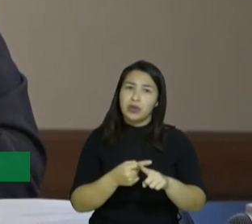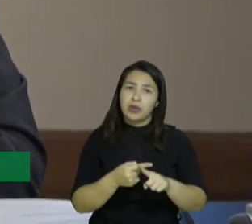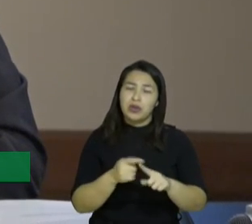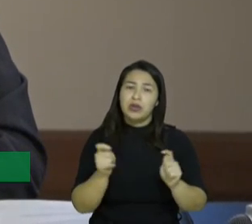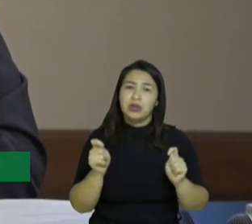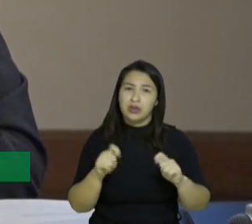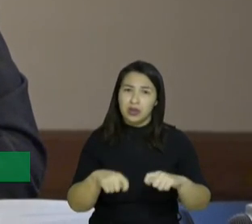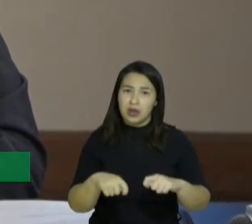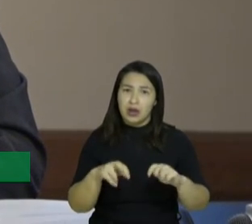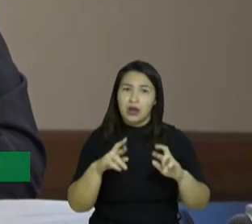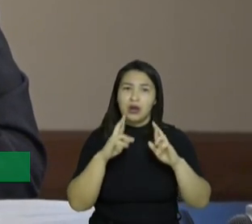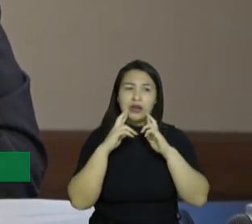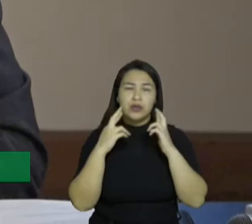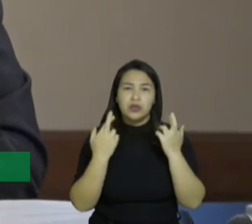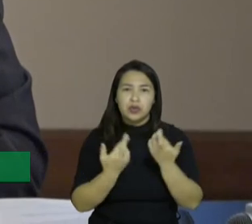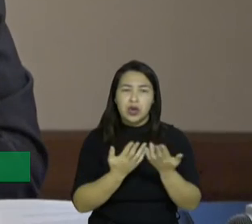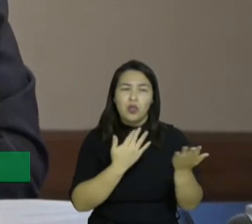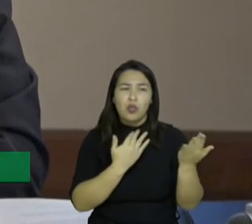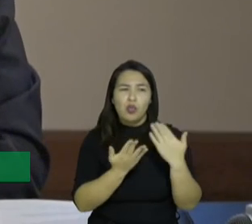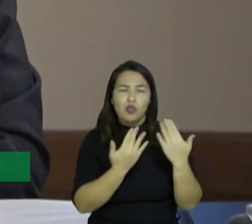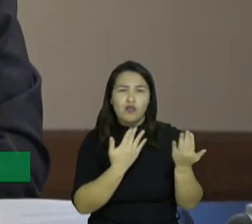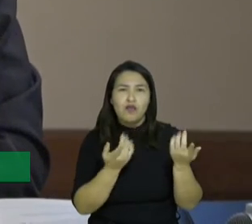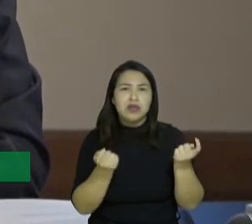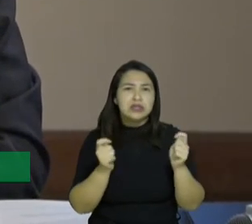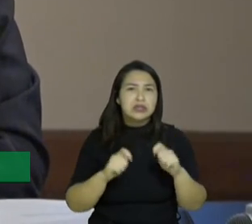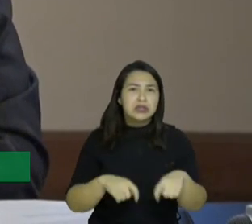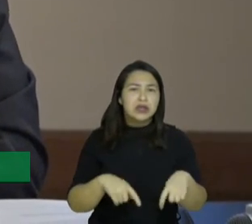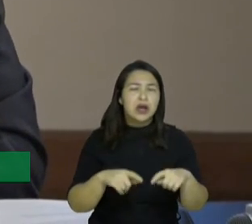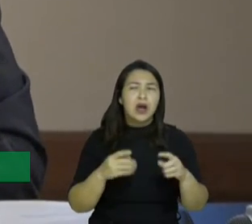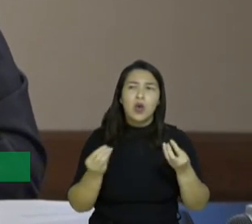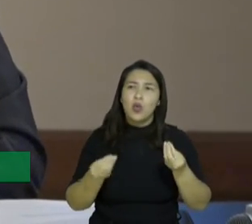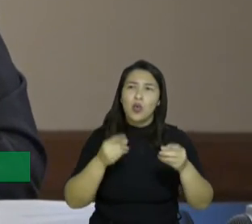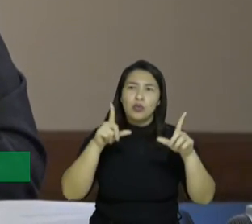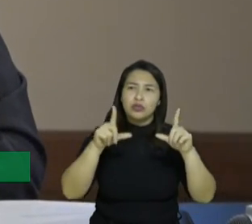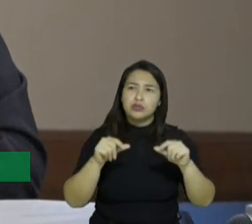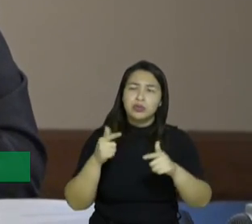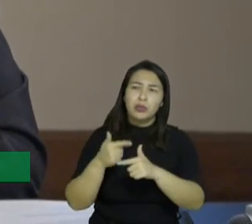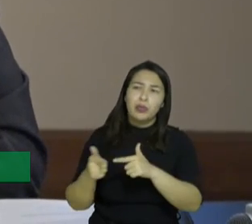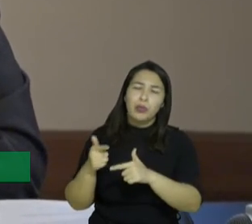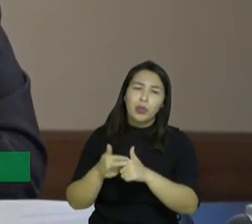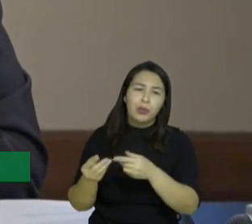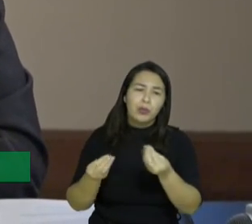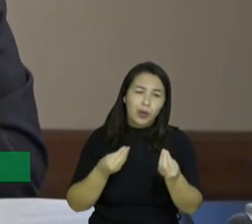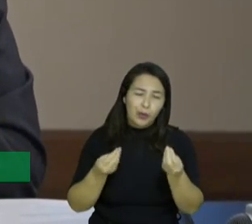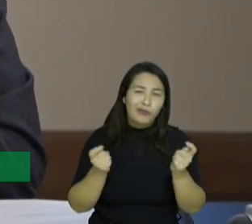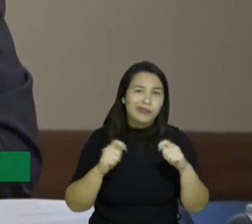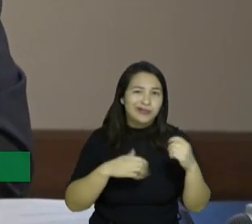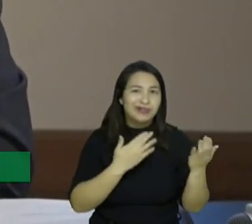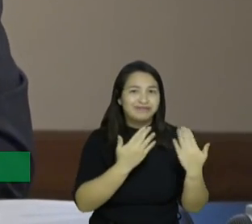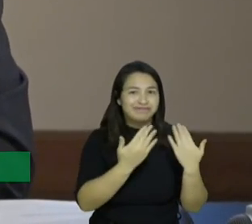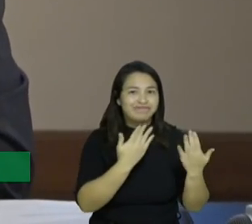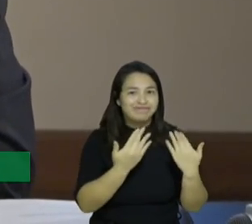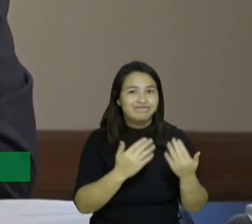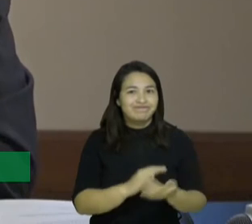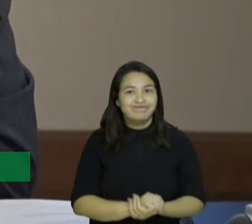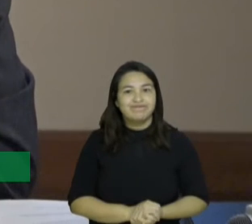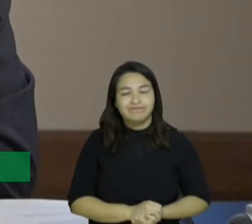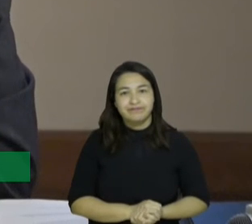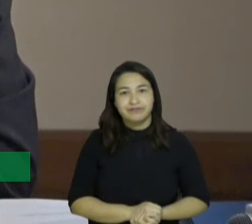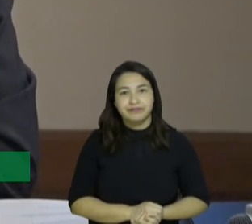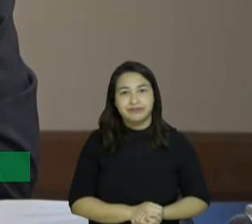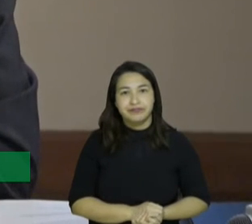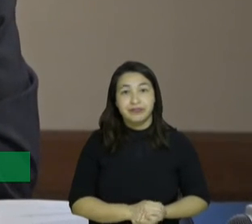muito muito presente no sentido de tentar dirimir esse tipo de de problema porque em países onde o